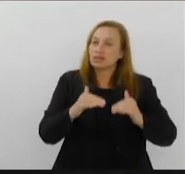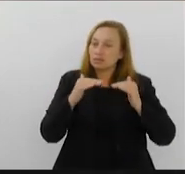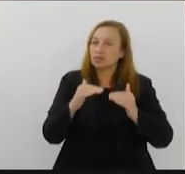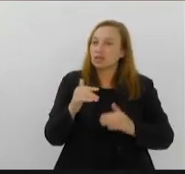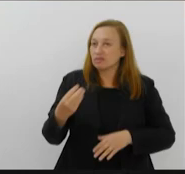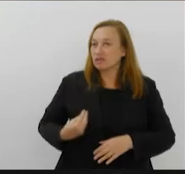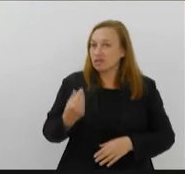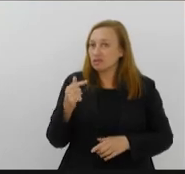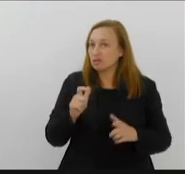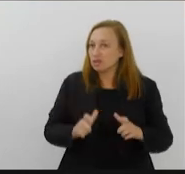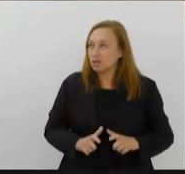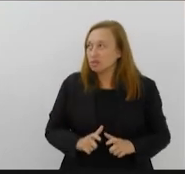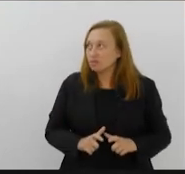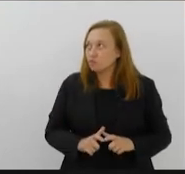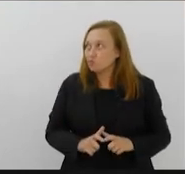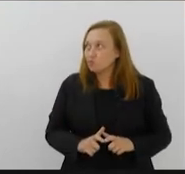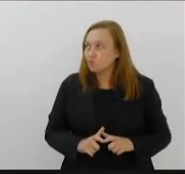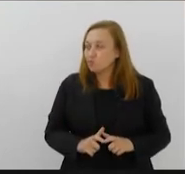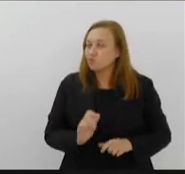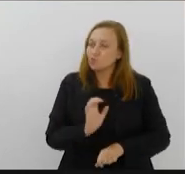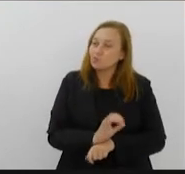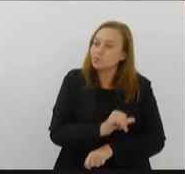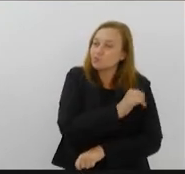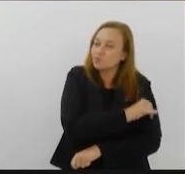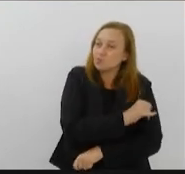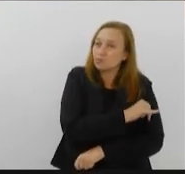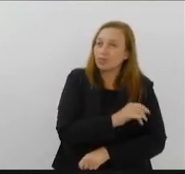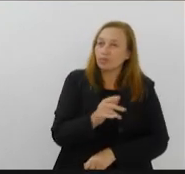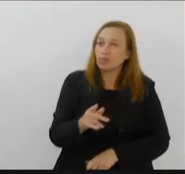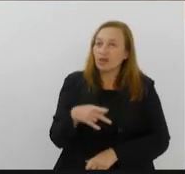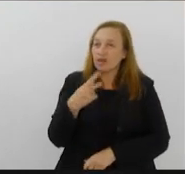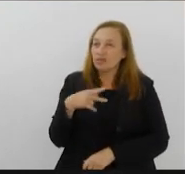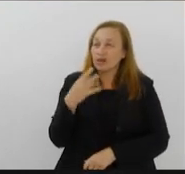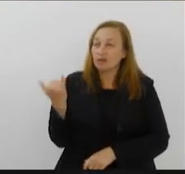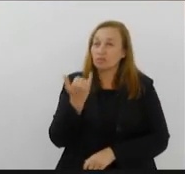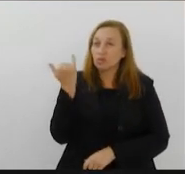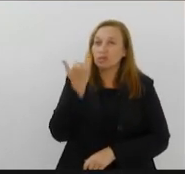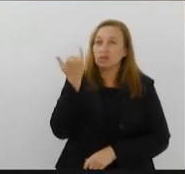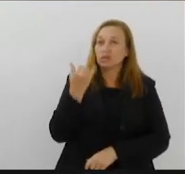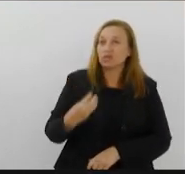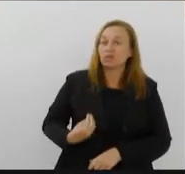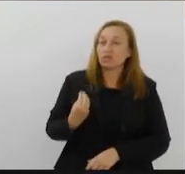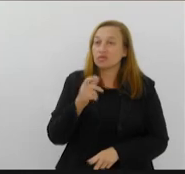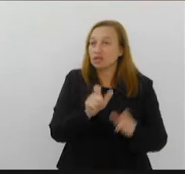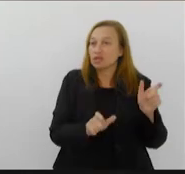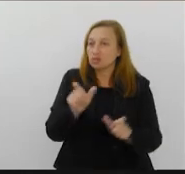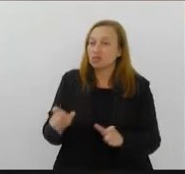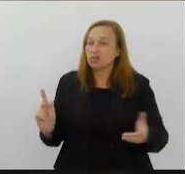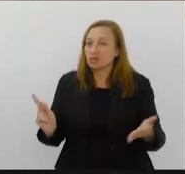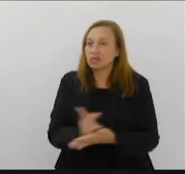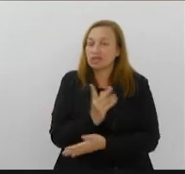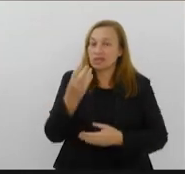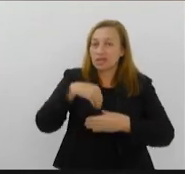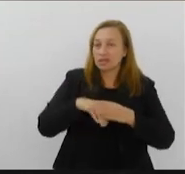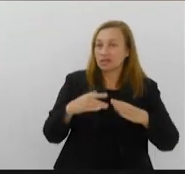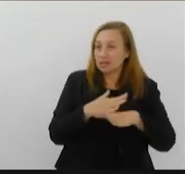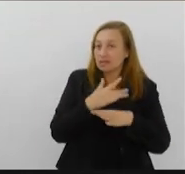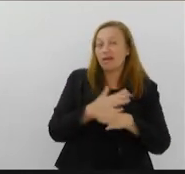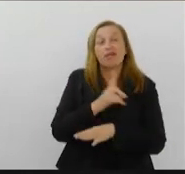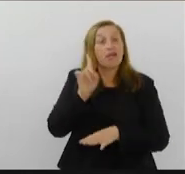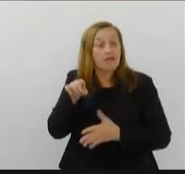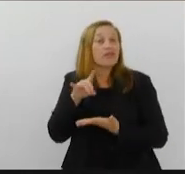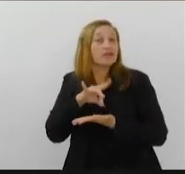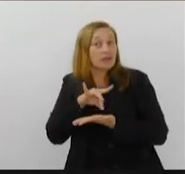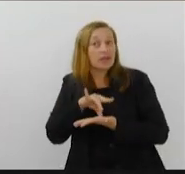aqui do Estado do Rio de Janeiro, ela faz uma menção importante sobre a vida das pessoas acontecerem na cidade, e é isso mesmo.